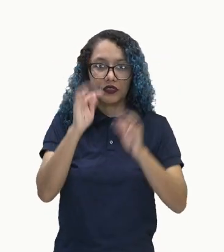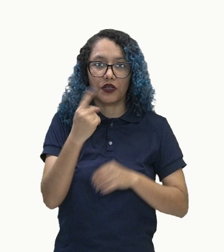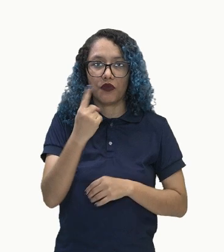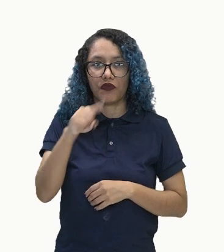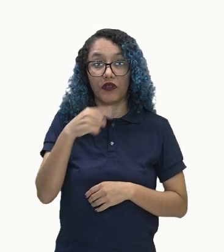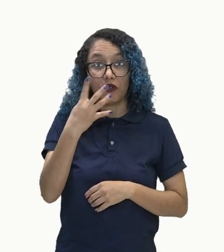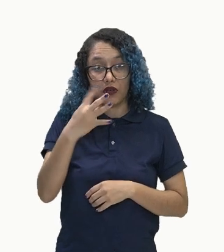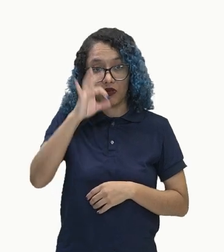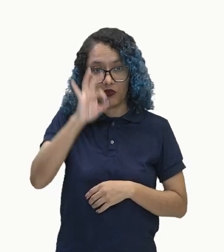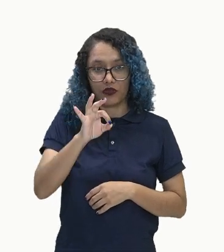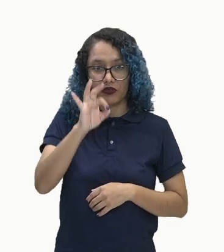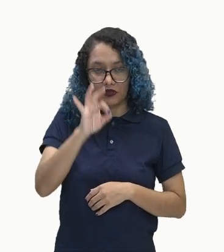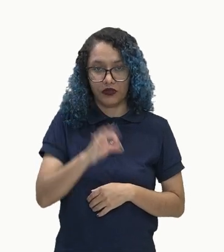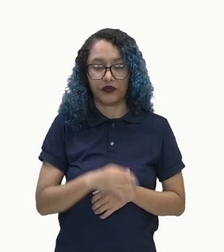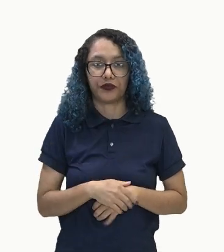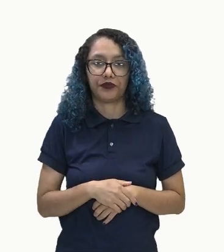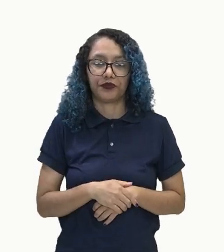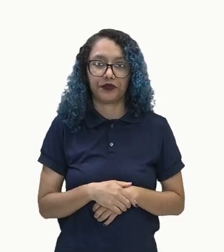1,4%.